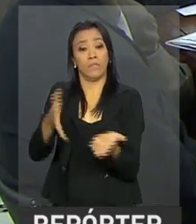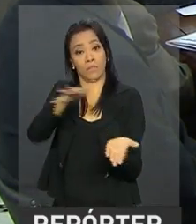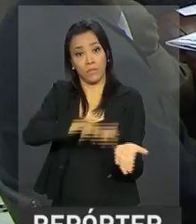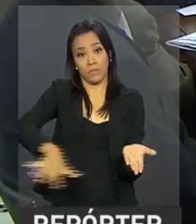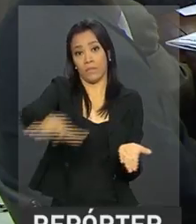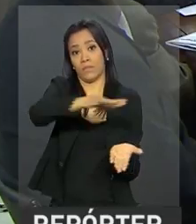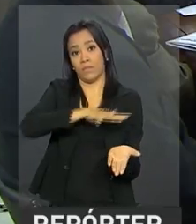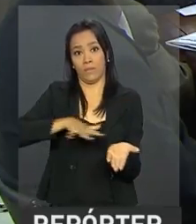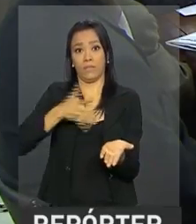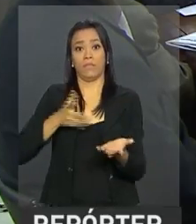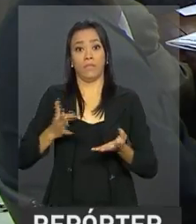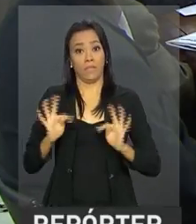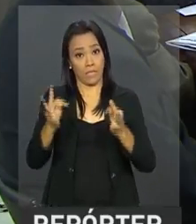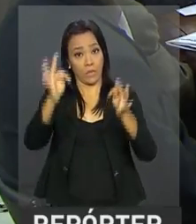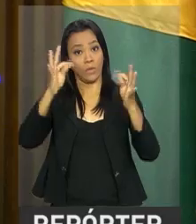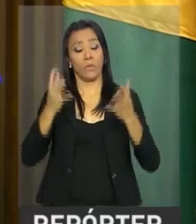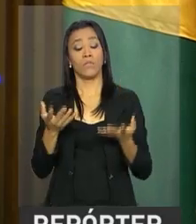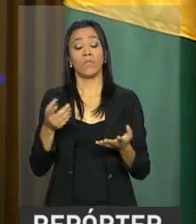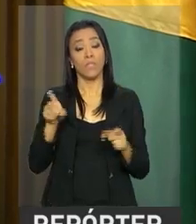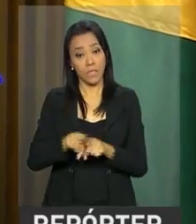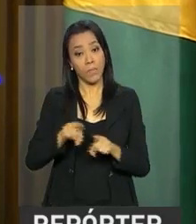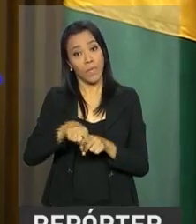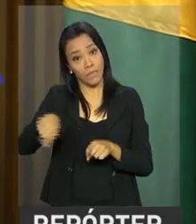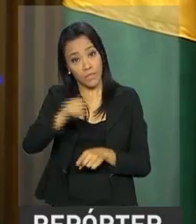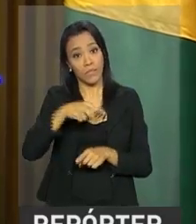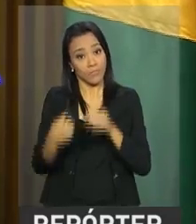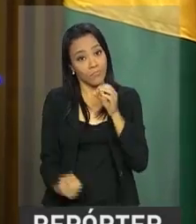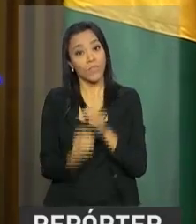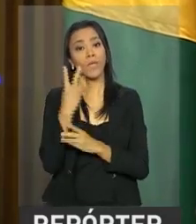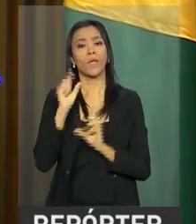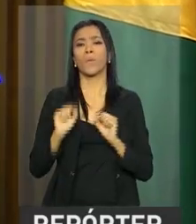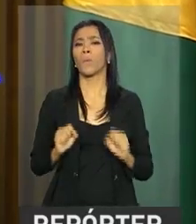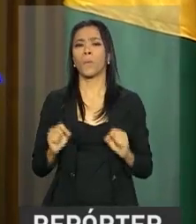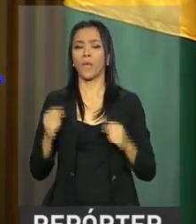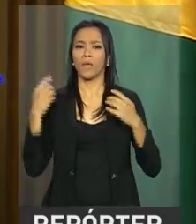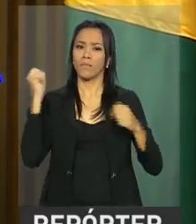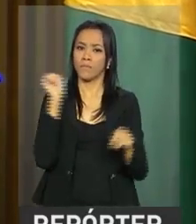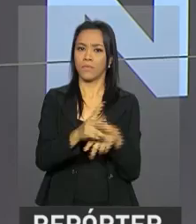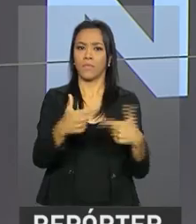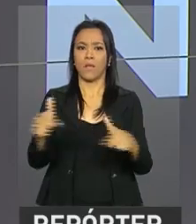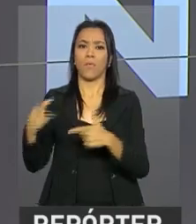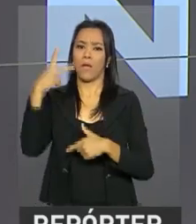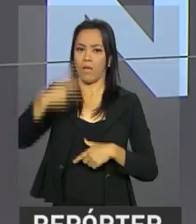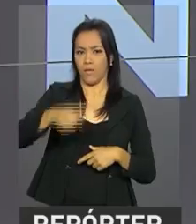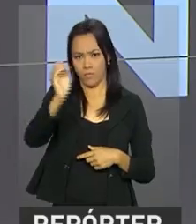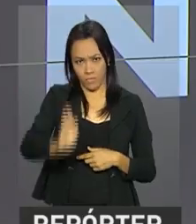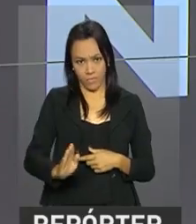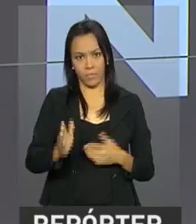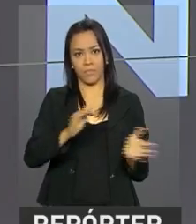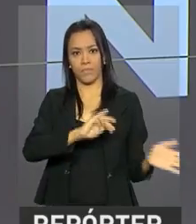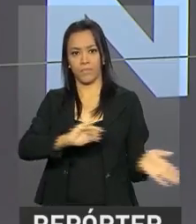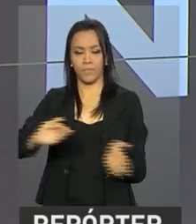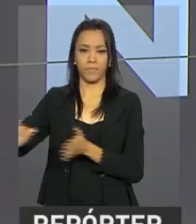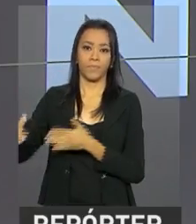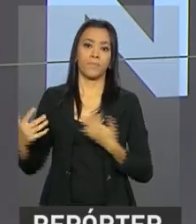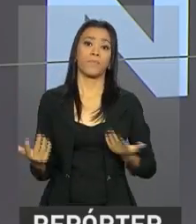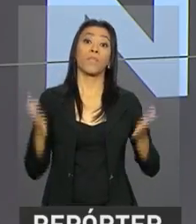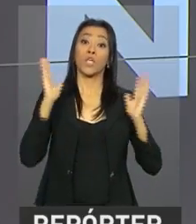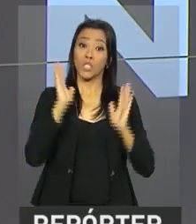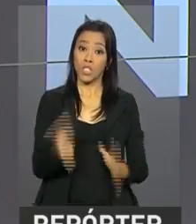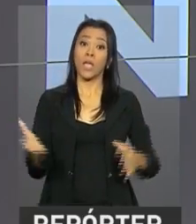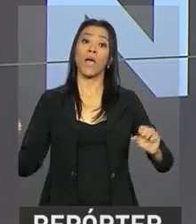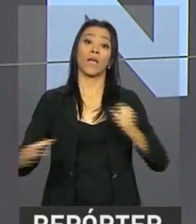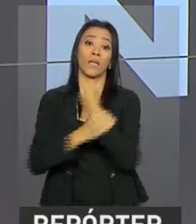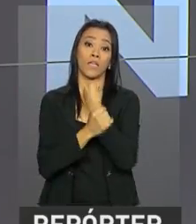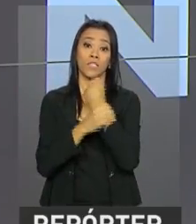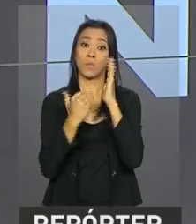tecnológicos e, portanto, geradores de emprego no nosso país. E está garantido o